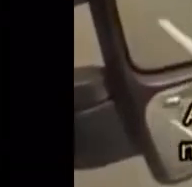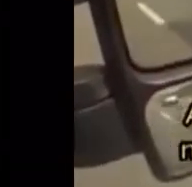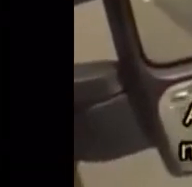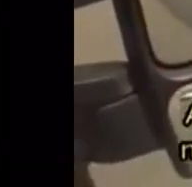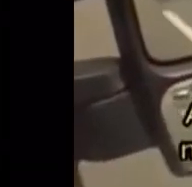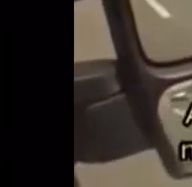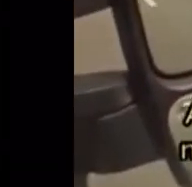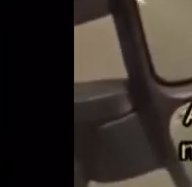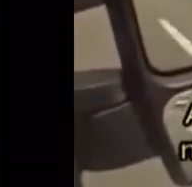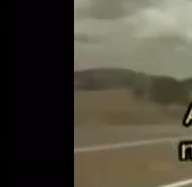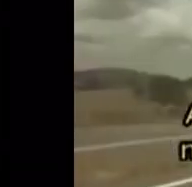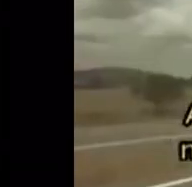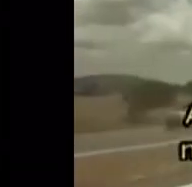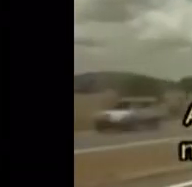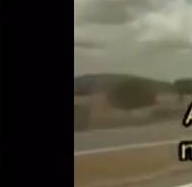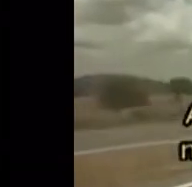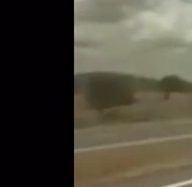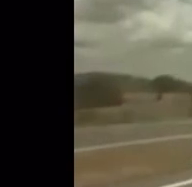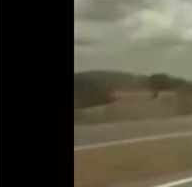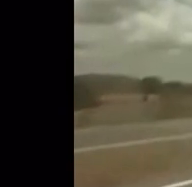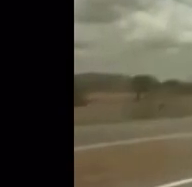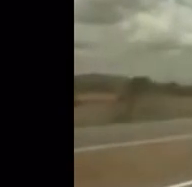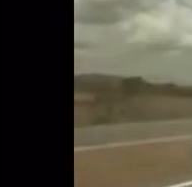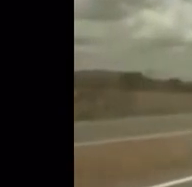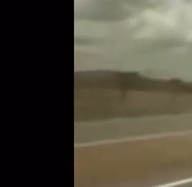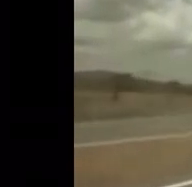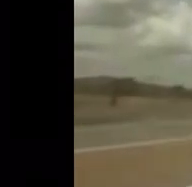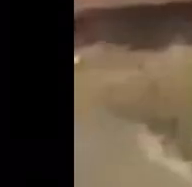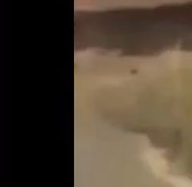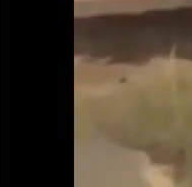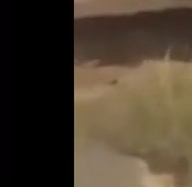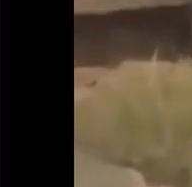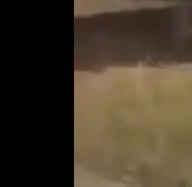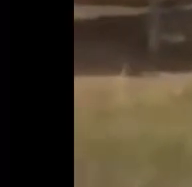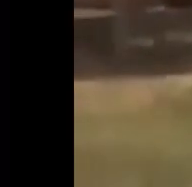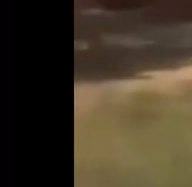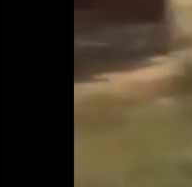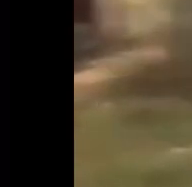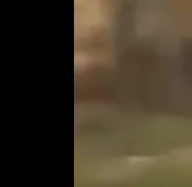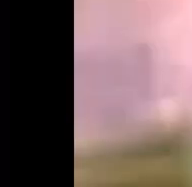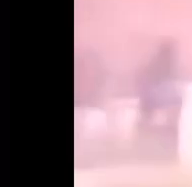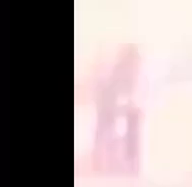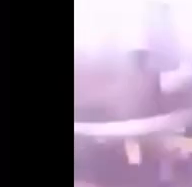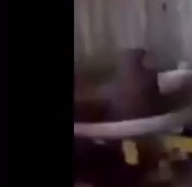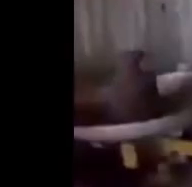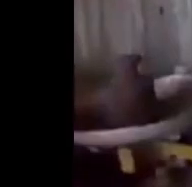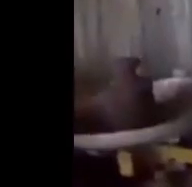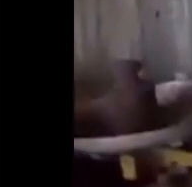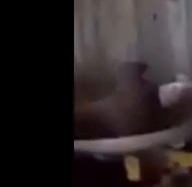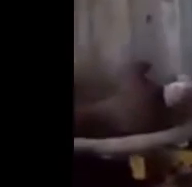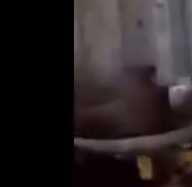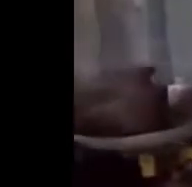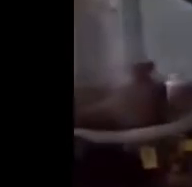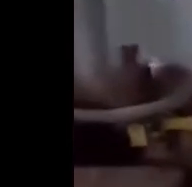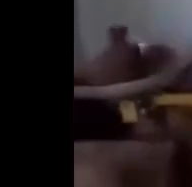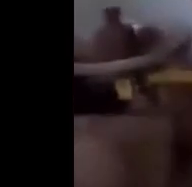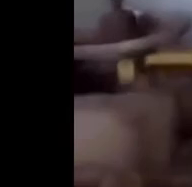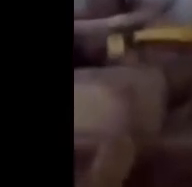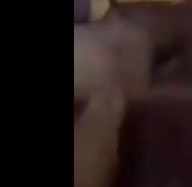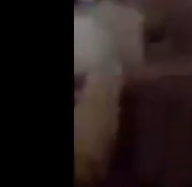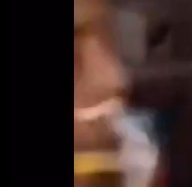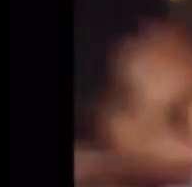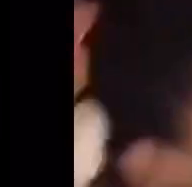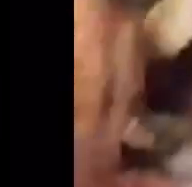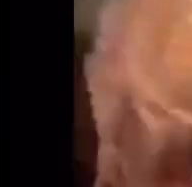As nuvens desembarcou no Agreste Paraibano para mostrar para vocês o maior São João do mundo. Bem-vindos a Campina Grande!